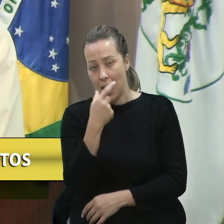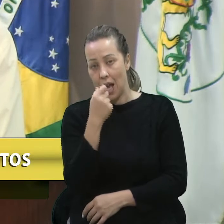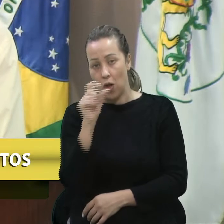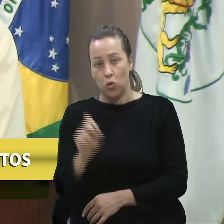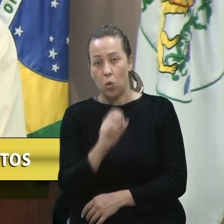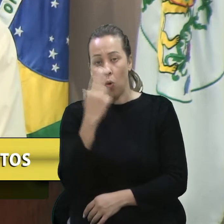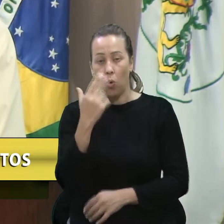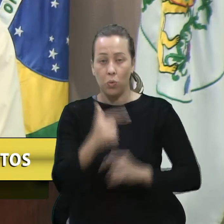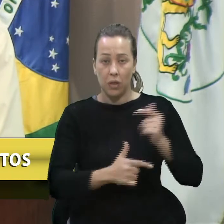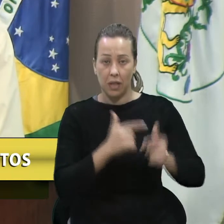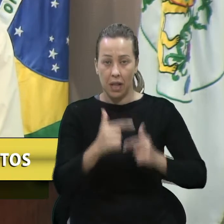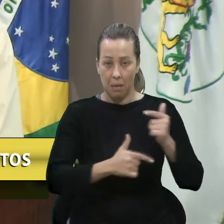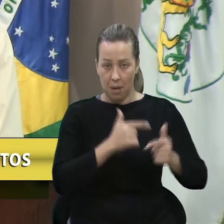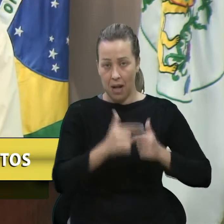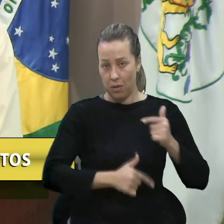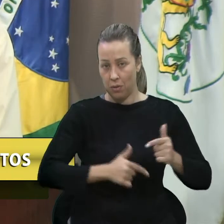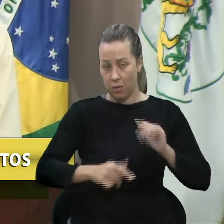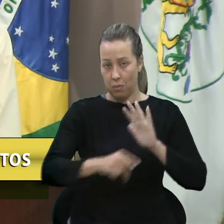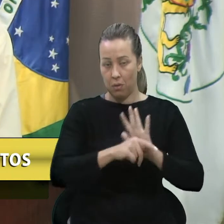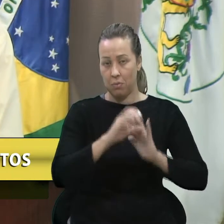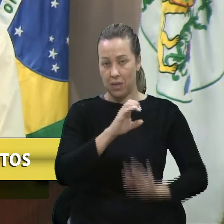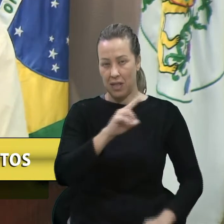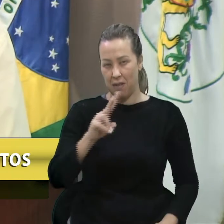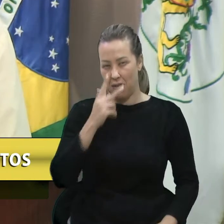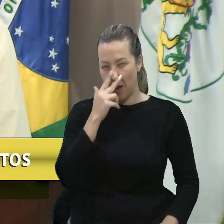serviços humanitários, como é o caso do CVV.